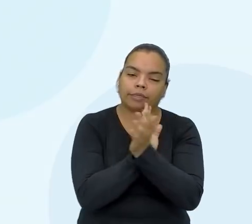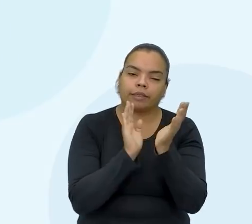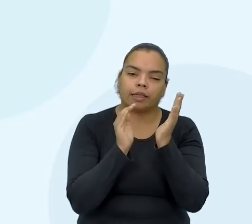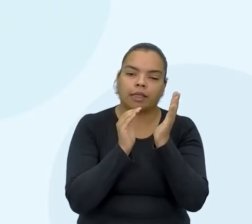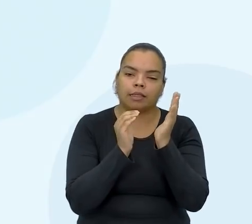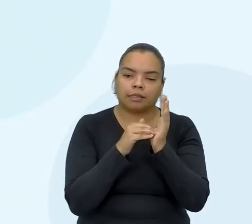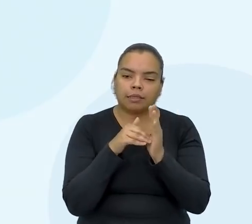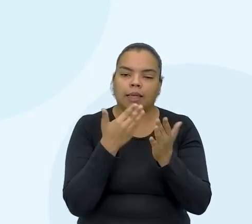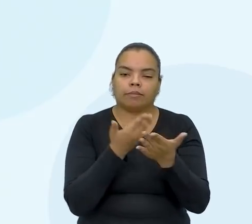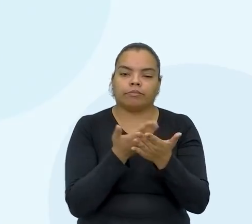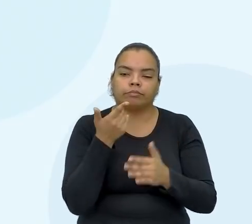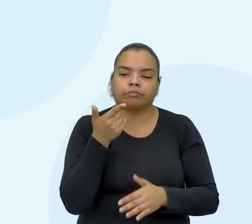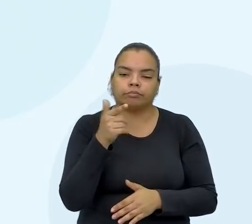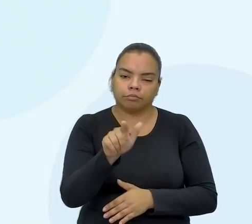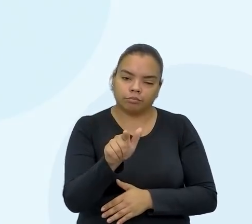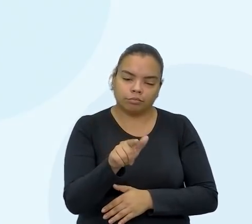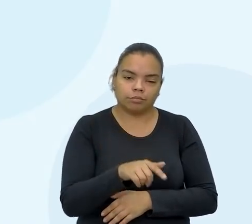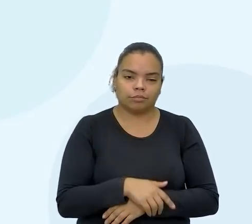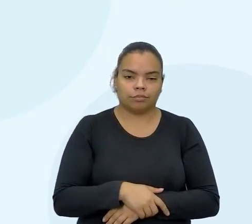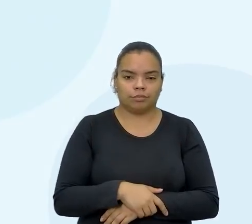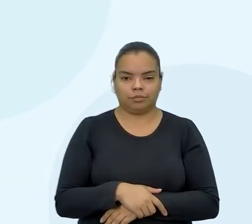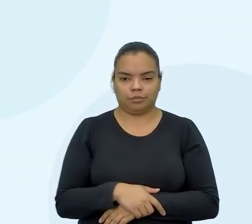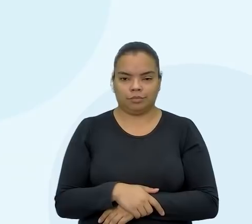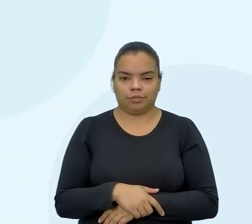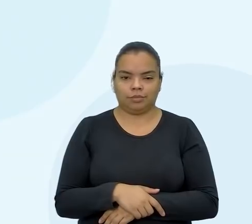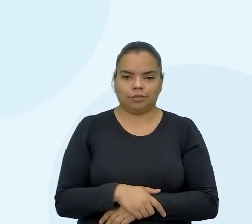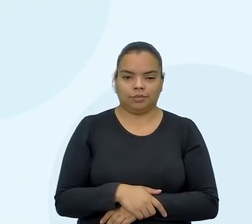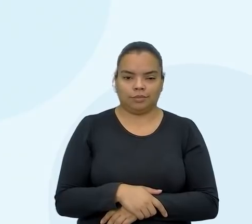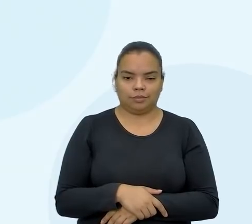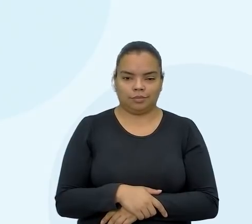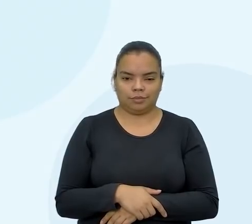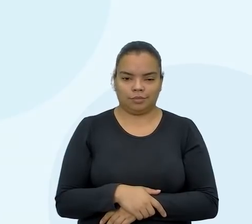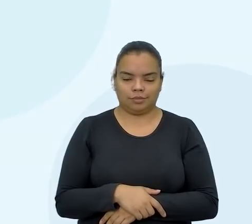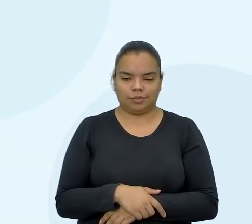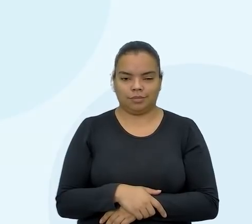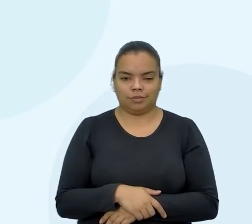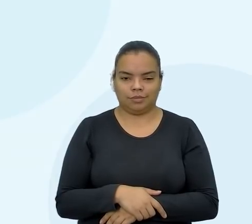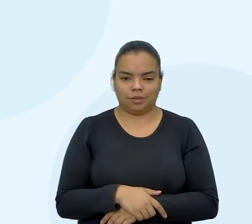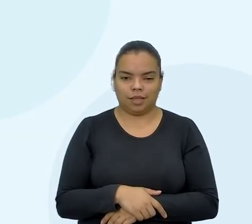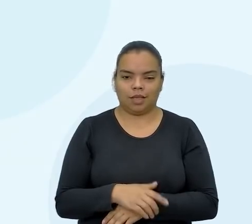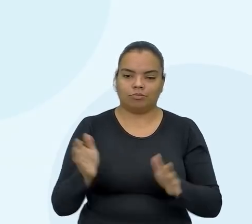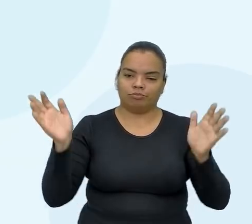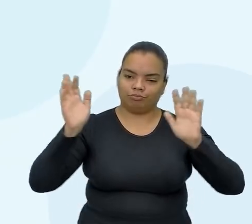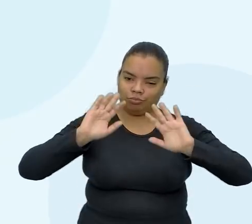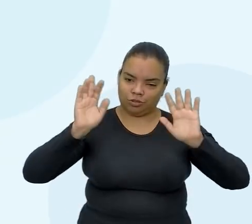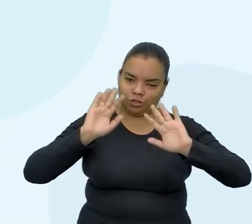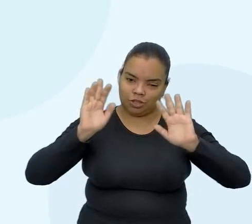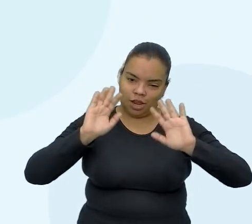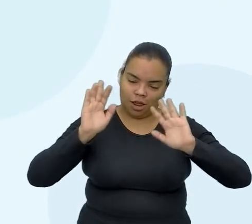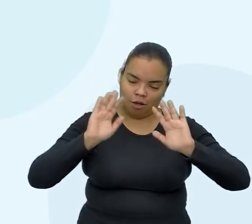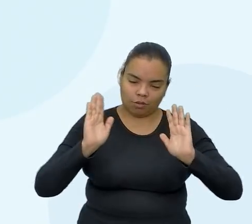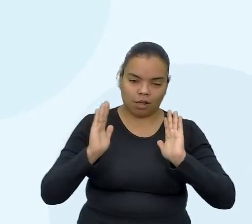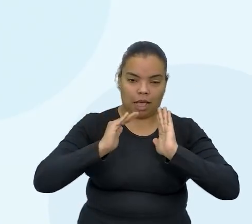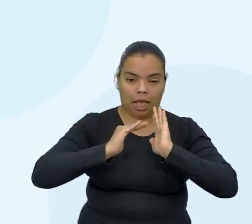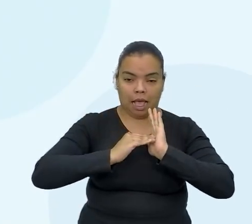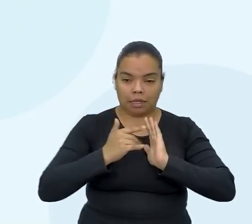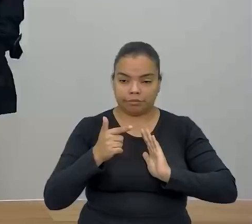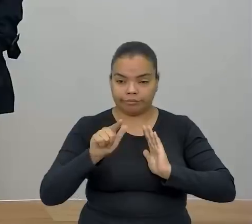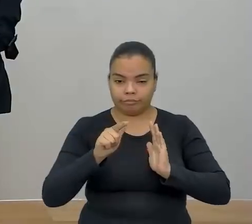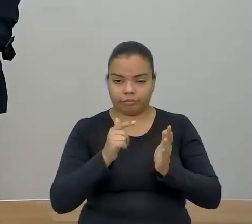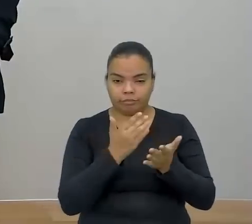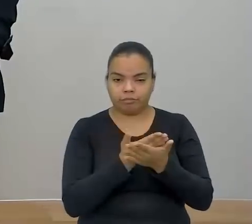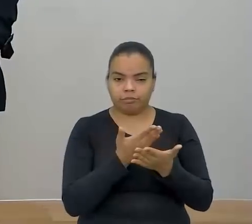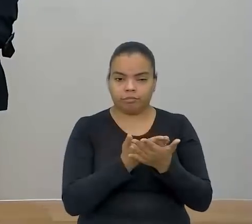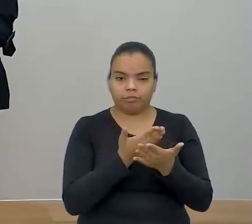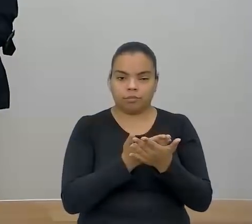logo e o desdobramento, a sugestão a gente vai deixar na tela. Isso. Então, gente, tchau. Até uma próxima. Espero que vocês